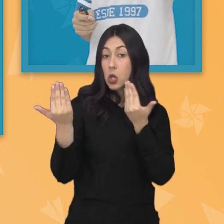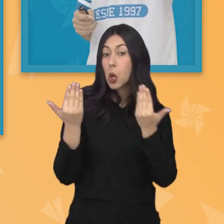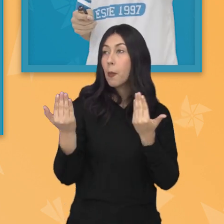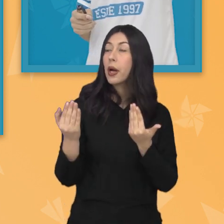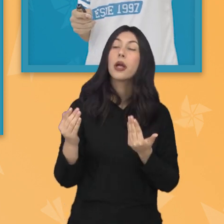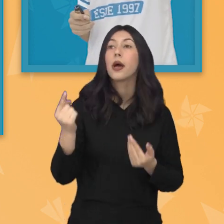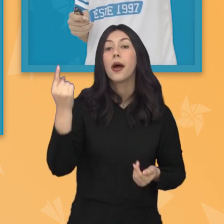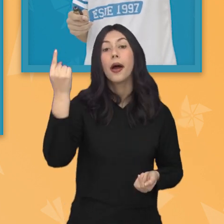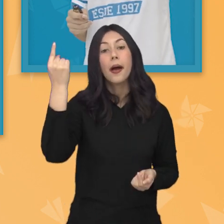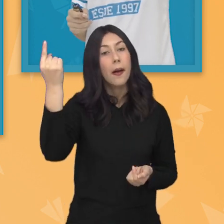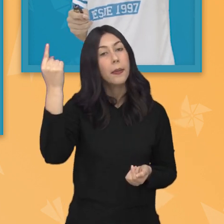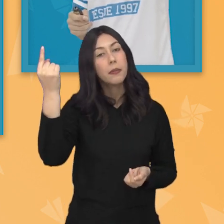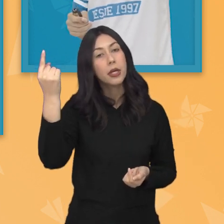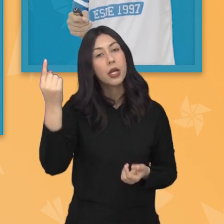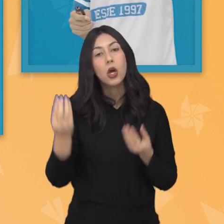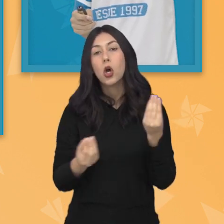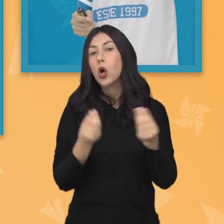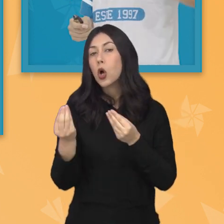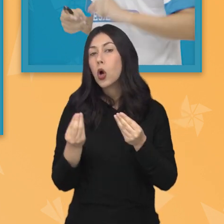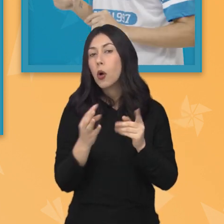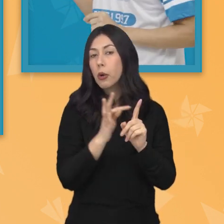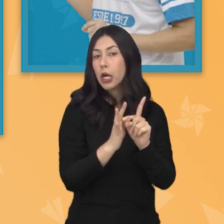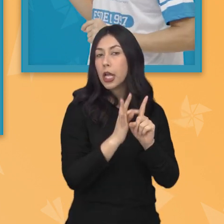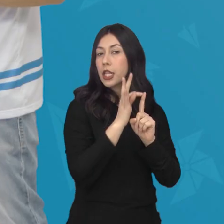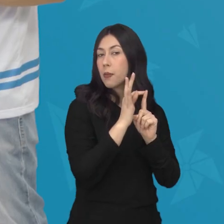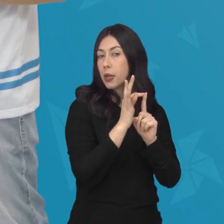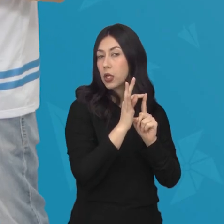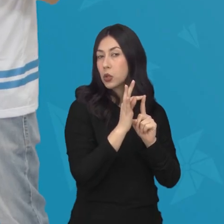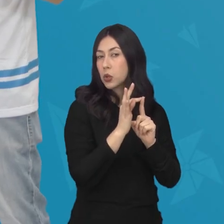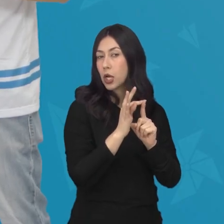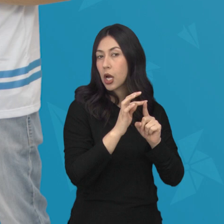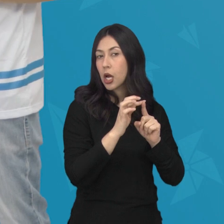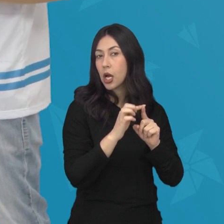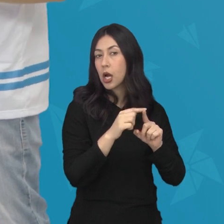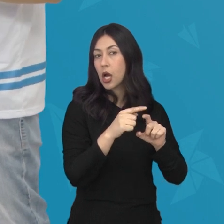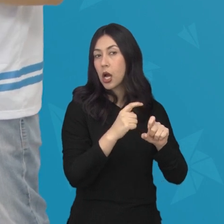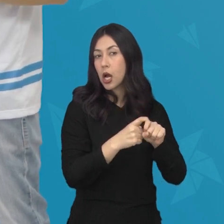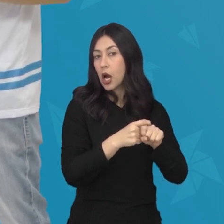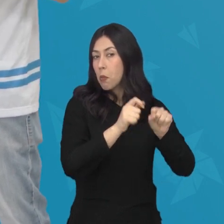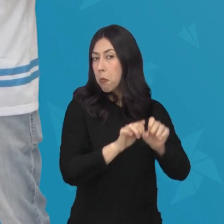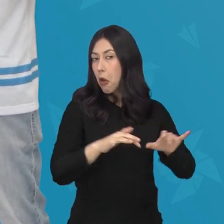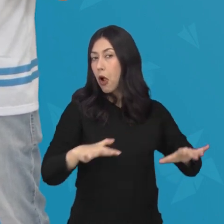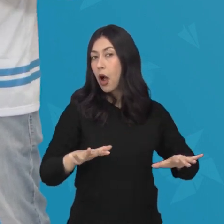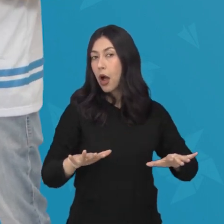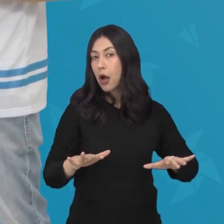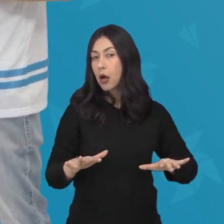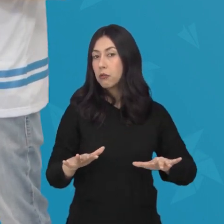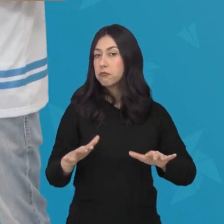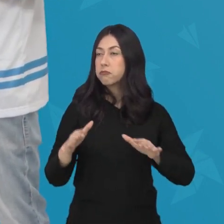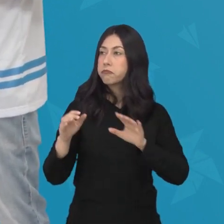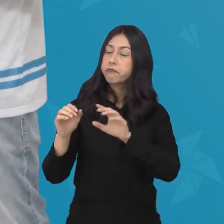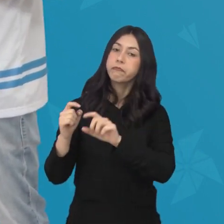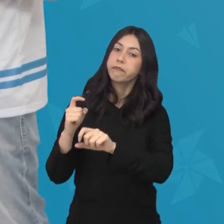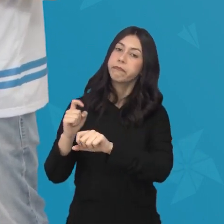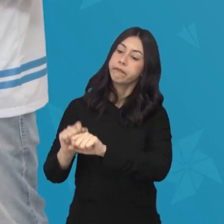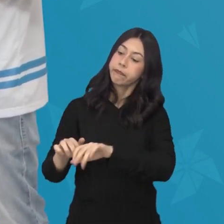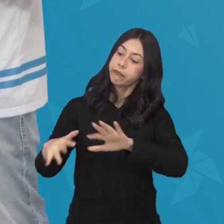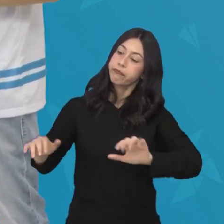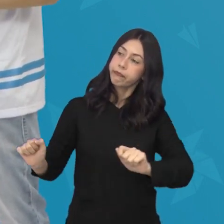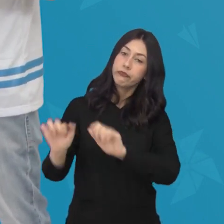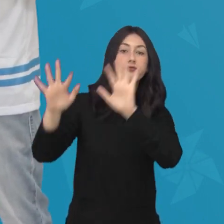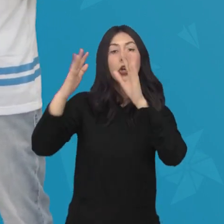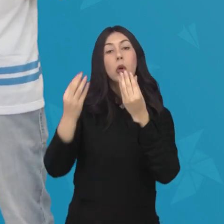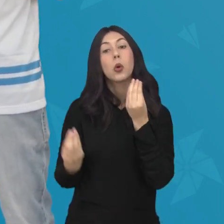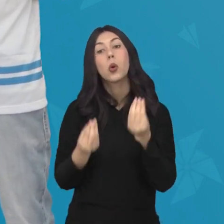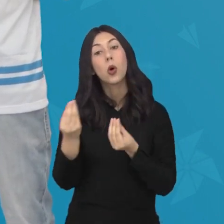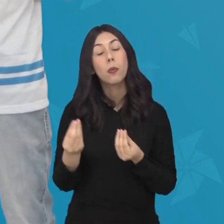primeira está abaixo ou acima da temperatura de ebulição e difusão. Aí você vê ali, por exemplo, dos 20 graus Celsius